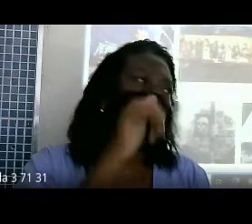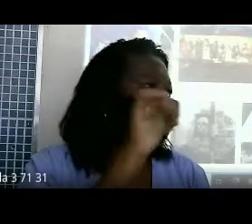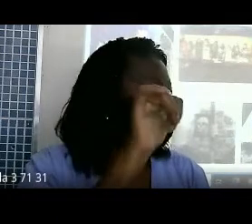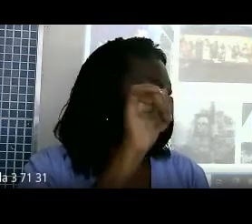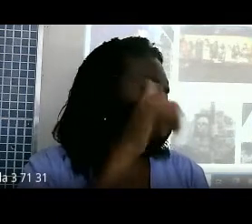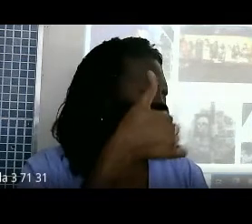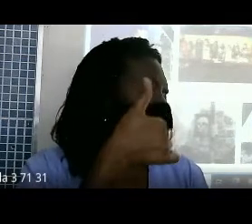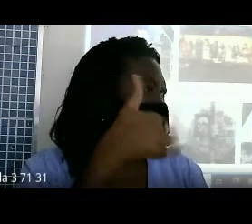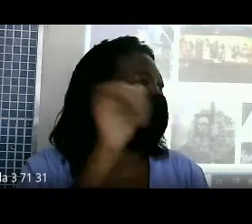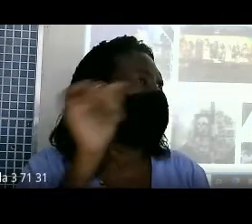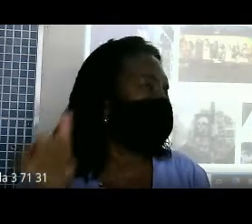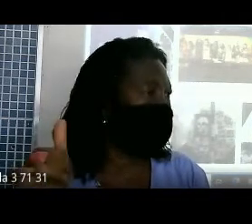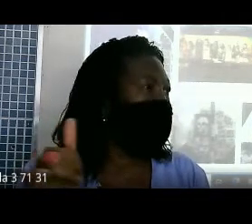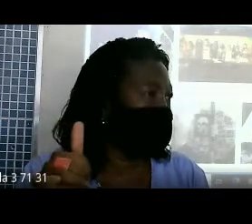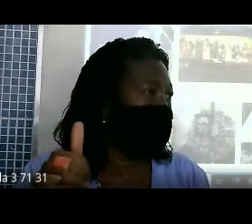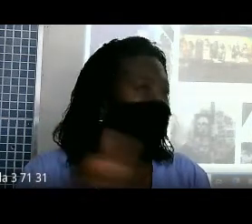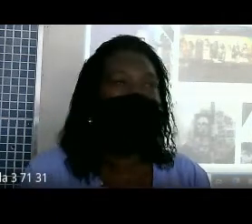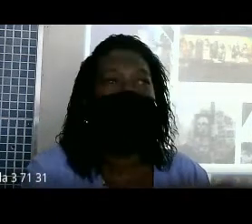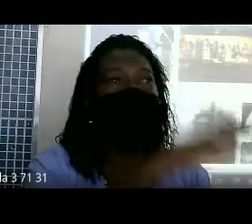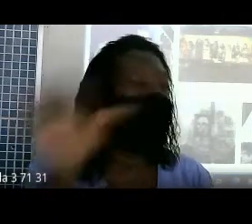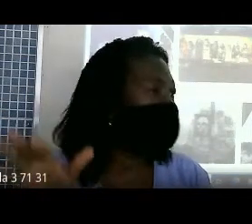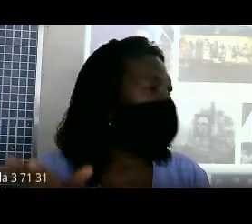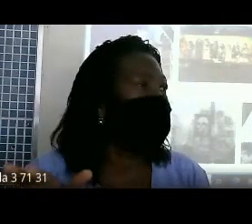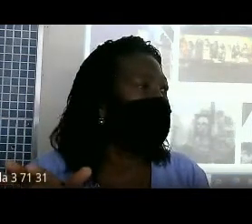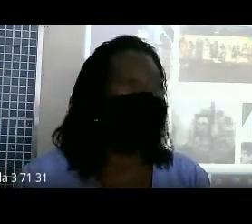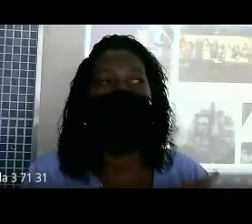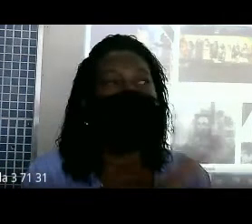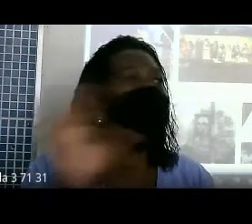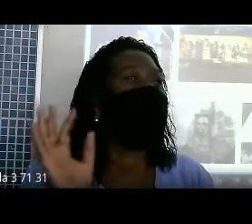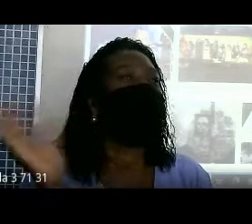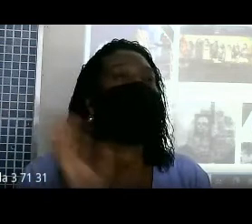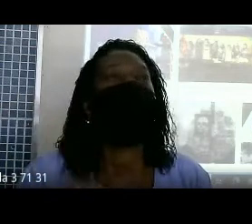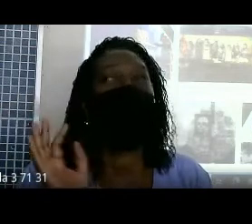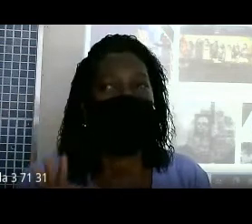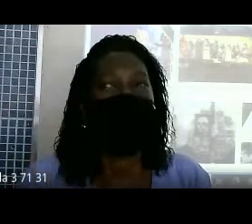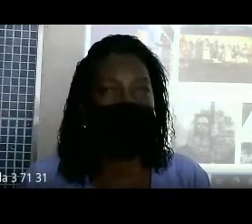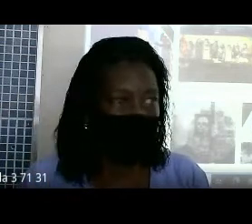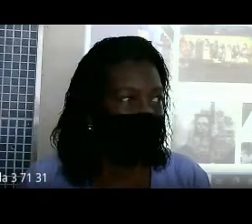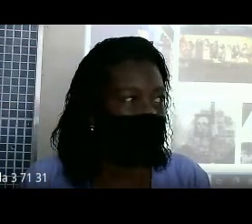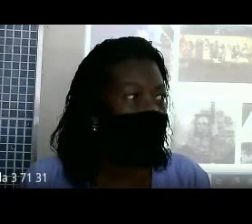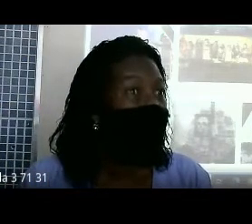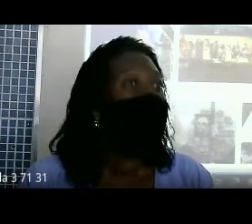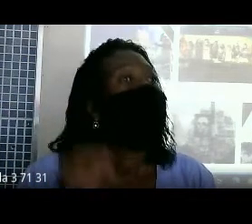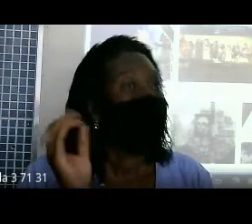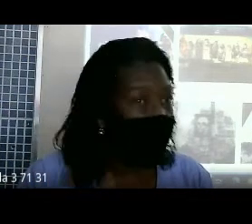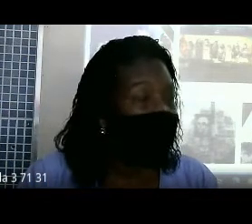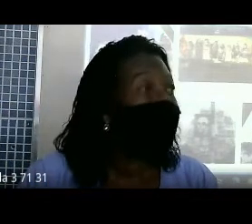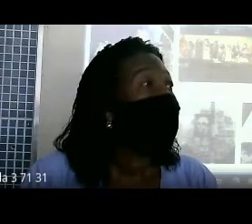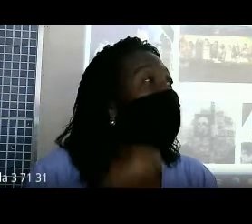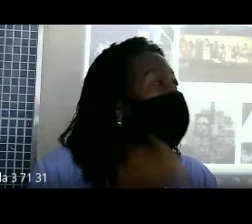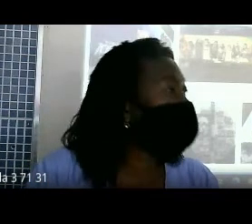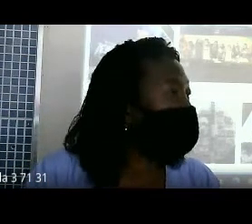o dedo de vocês, né, tem a digital. É única no mundo. Ninguém tem uma digital igual a de vocês. Não